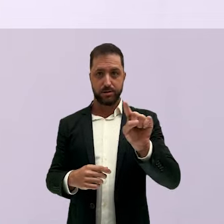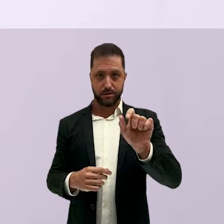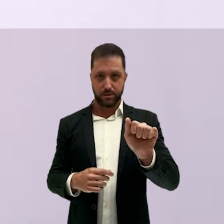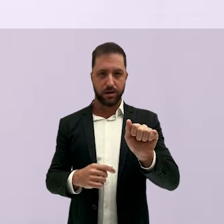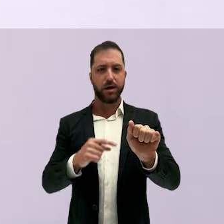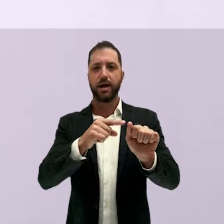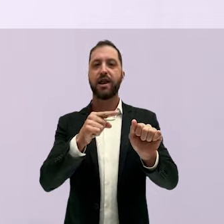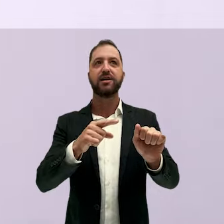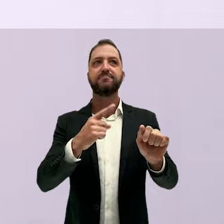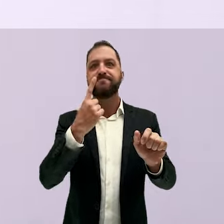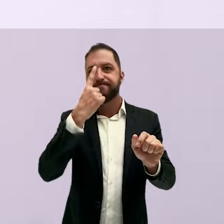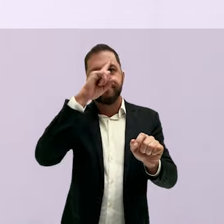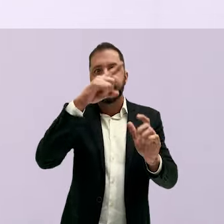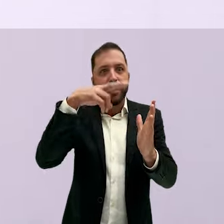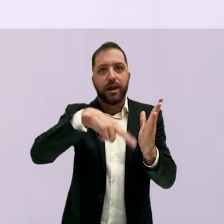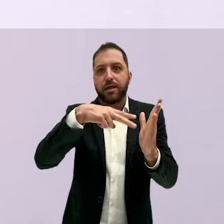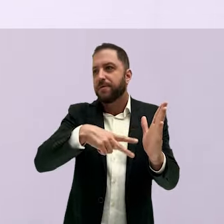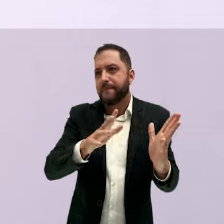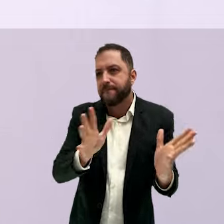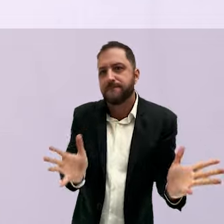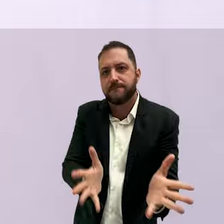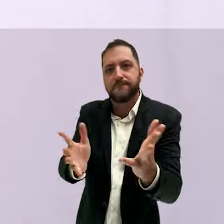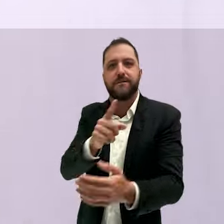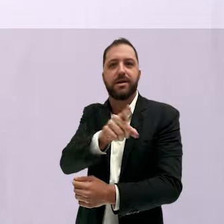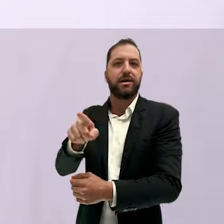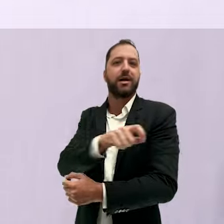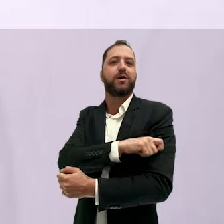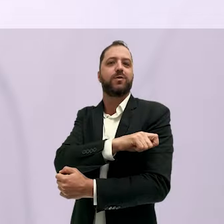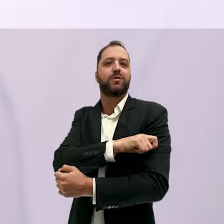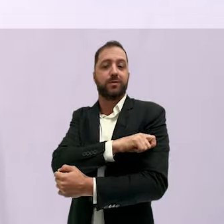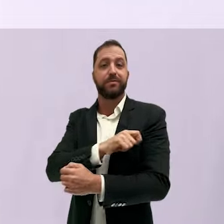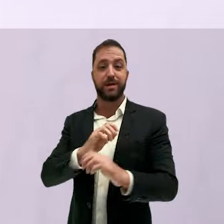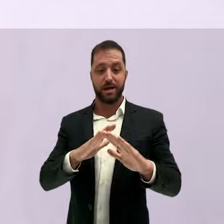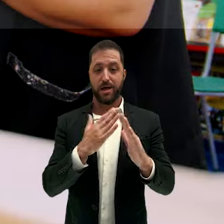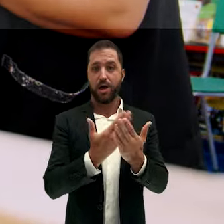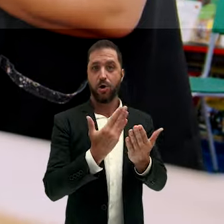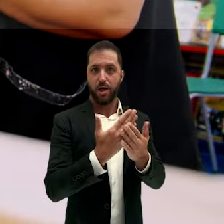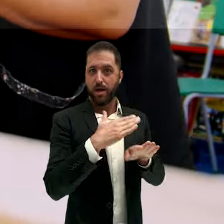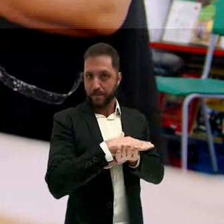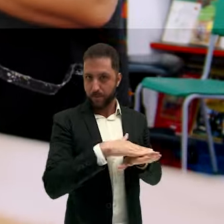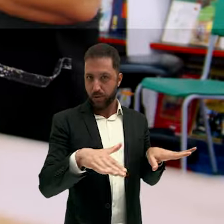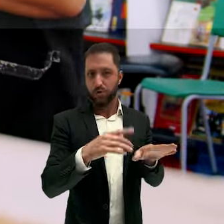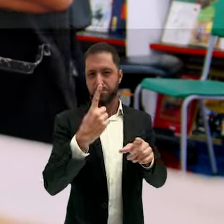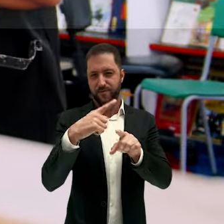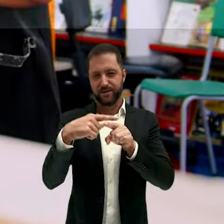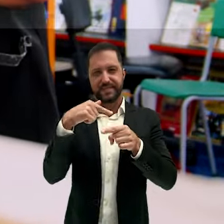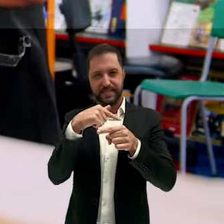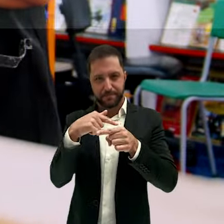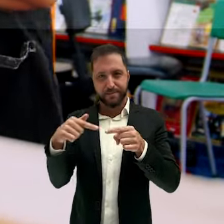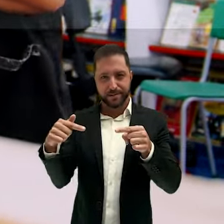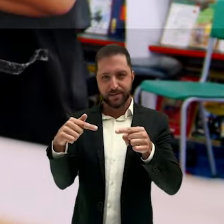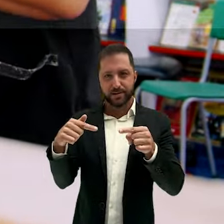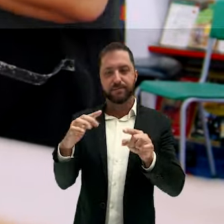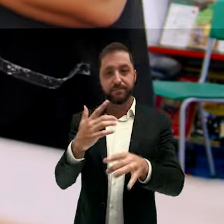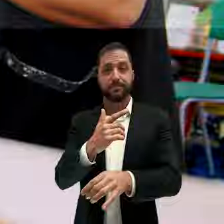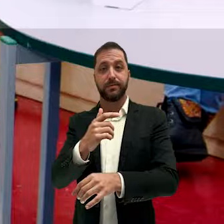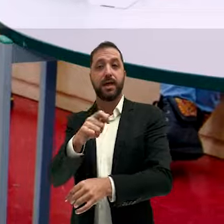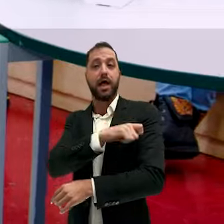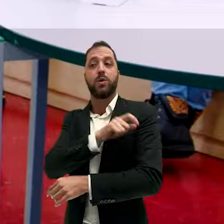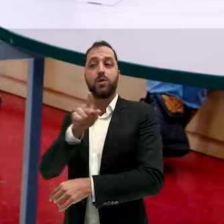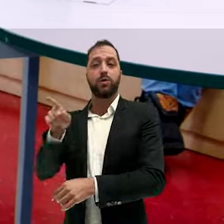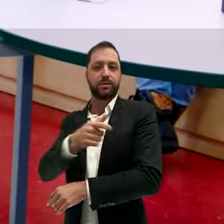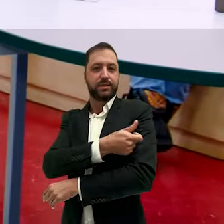professora Andresa revolucionou a cultura da leitura entre os alunos. Após as aulas, uma vez por semana,